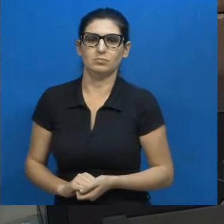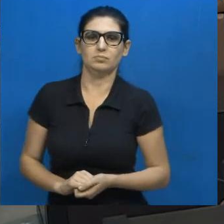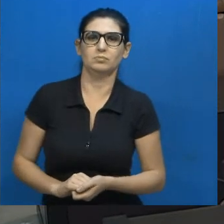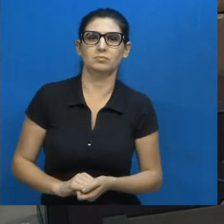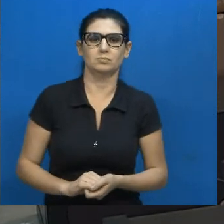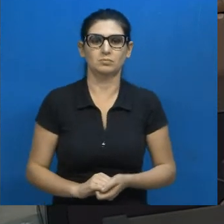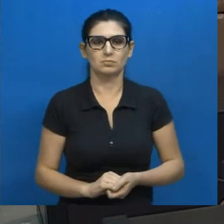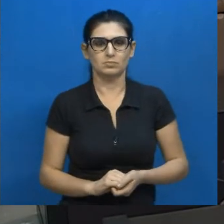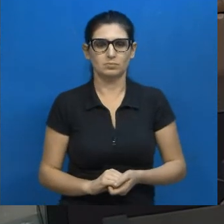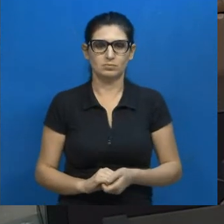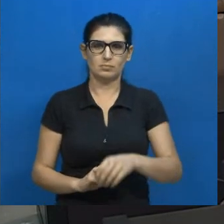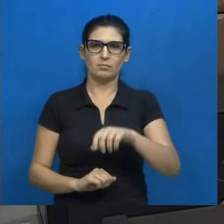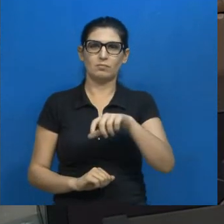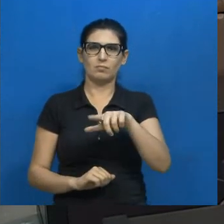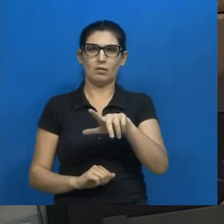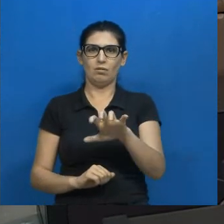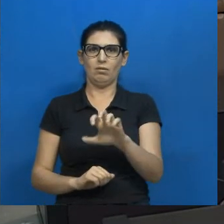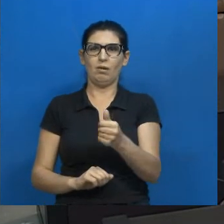Ronaldo, Leandro, sei lá.